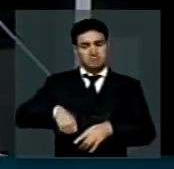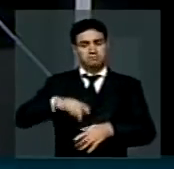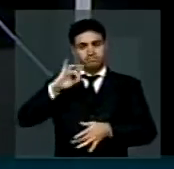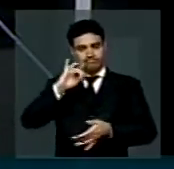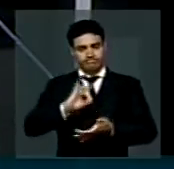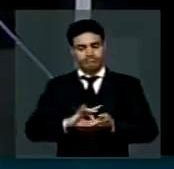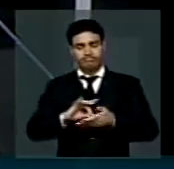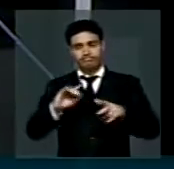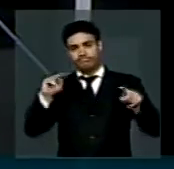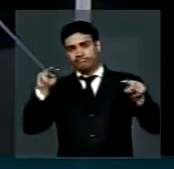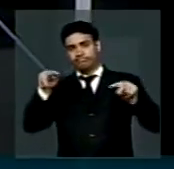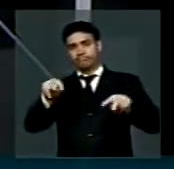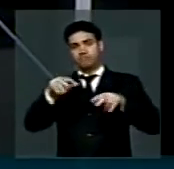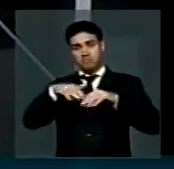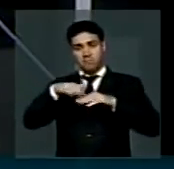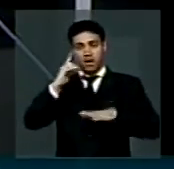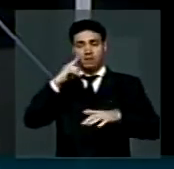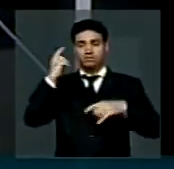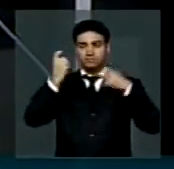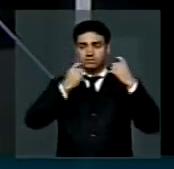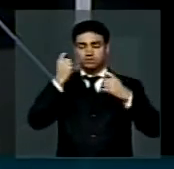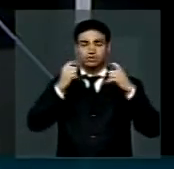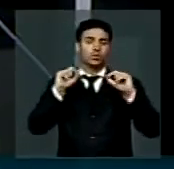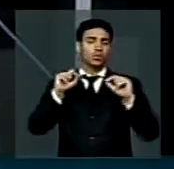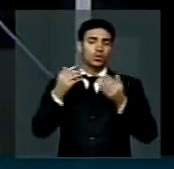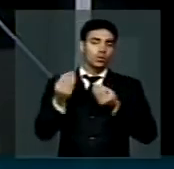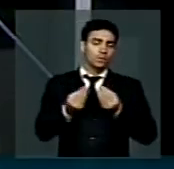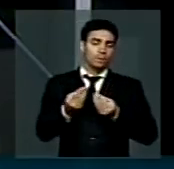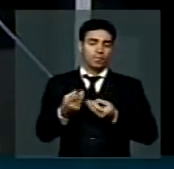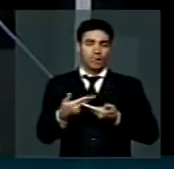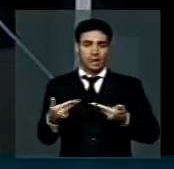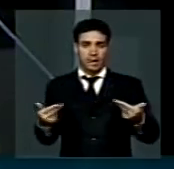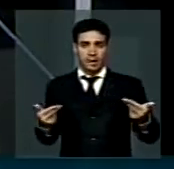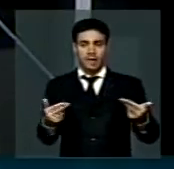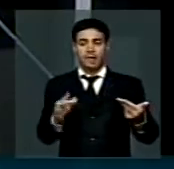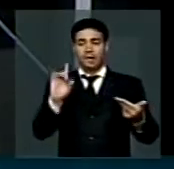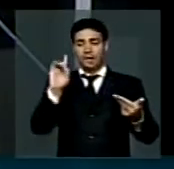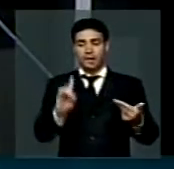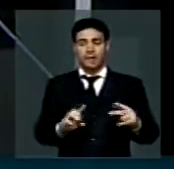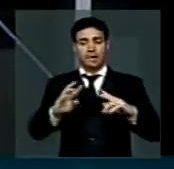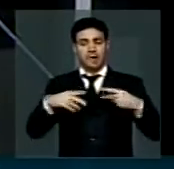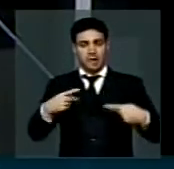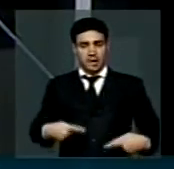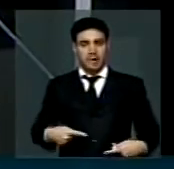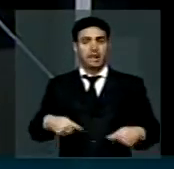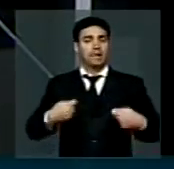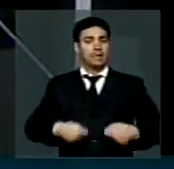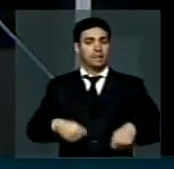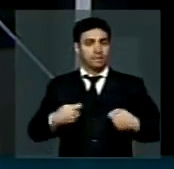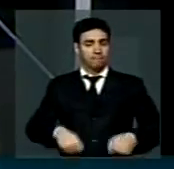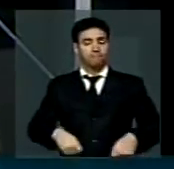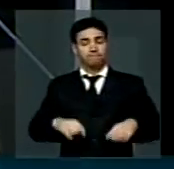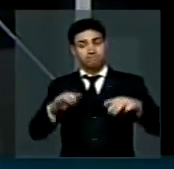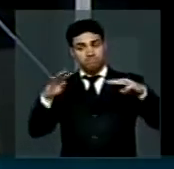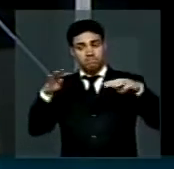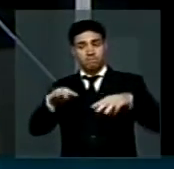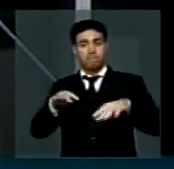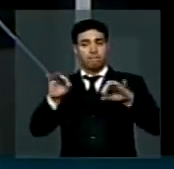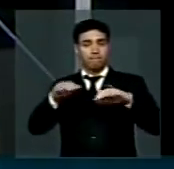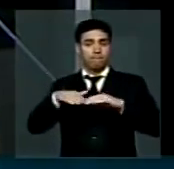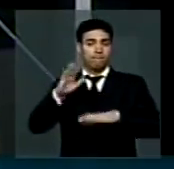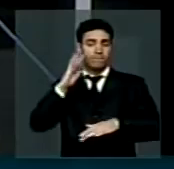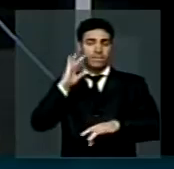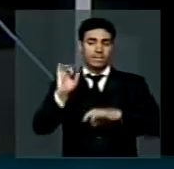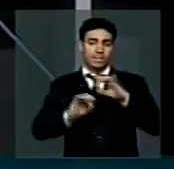um olhar mais sensível a essa causa. Os direitos humanos precisam dedicar atenção